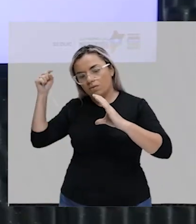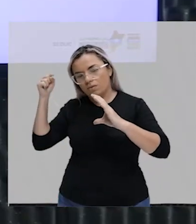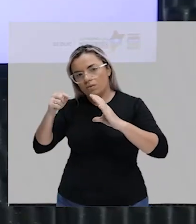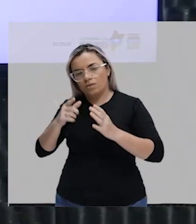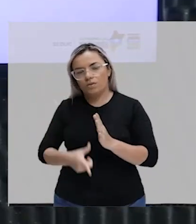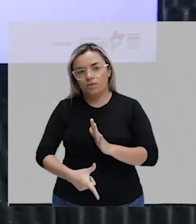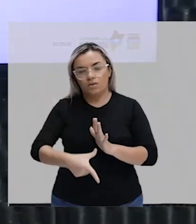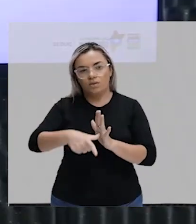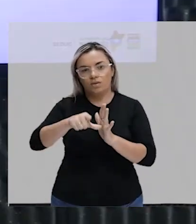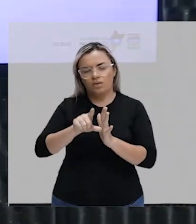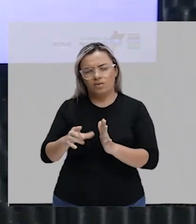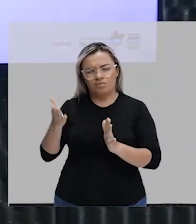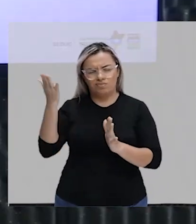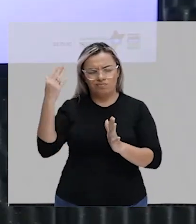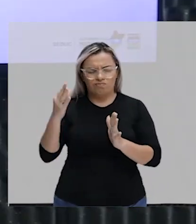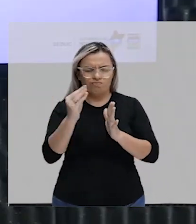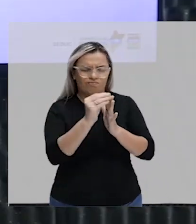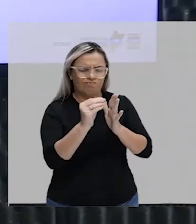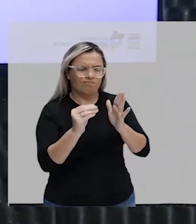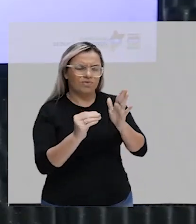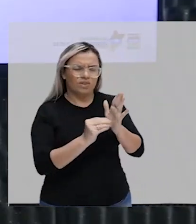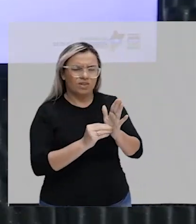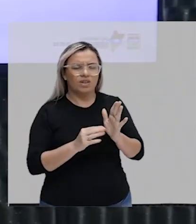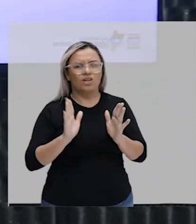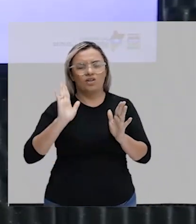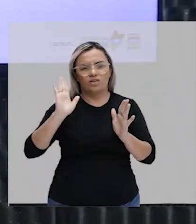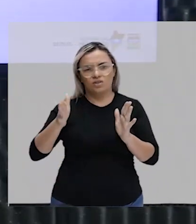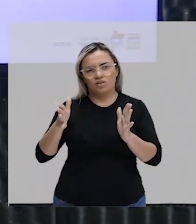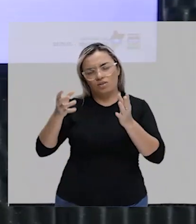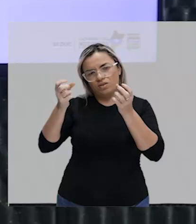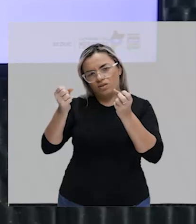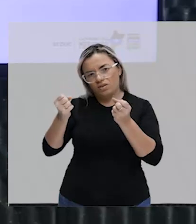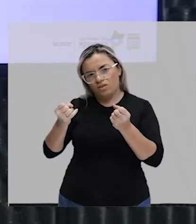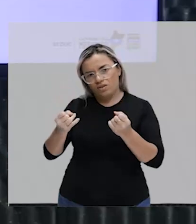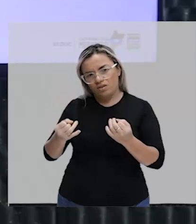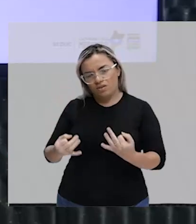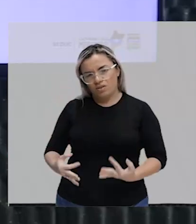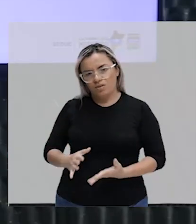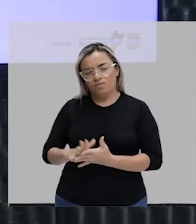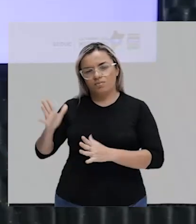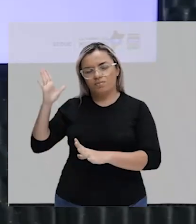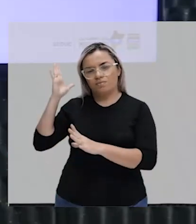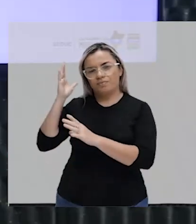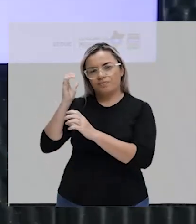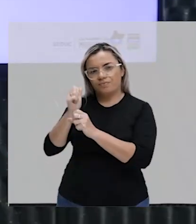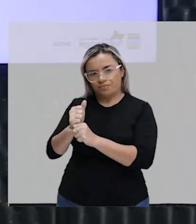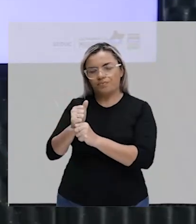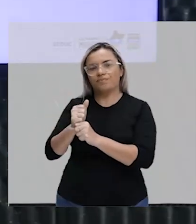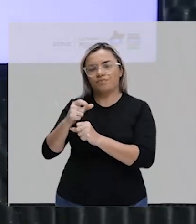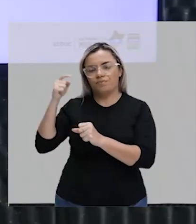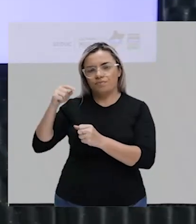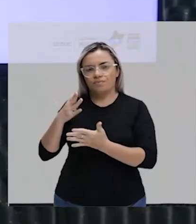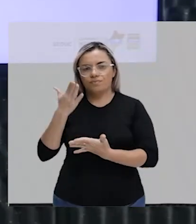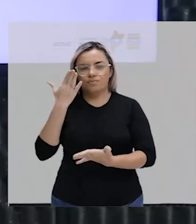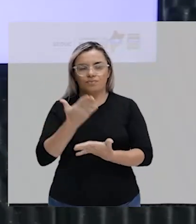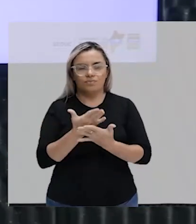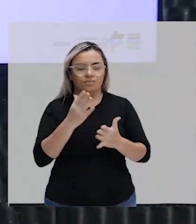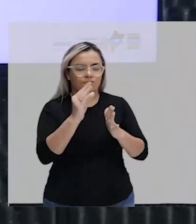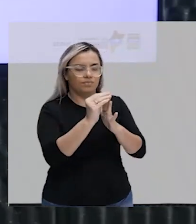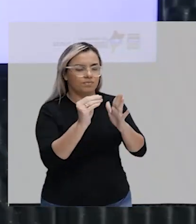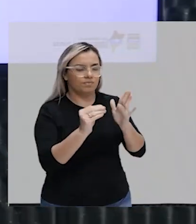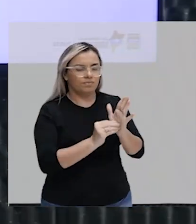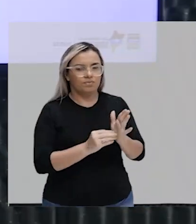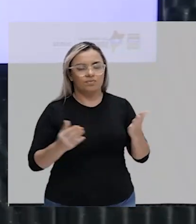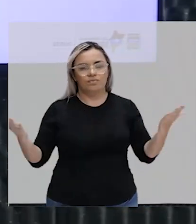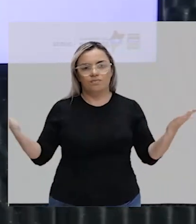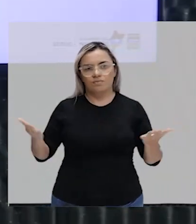aulas anteriores, nós até já comentamos o que nós vamos reforçar nesta aula, tá bom? Por quê? Porque